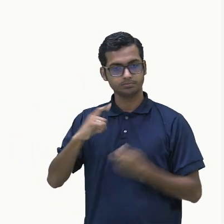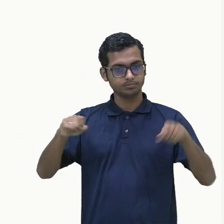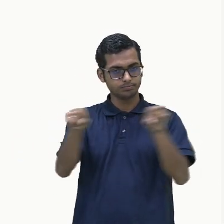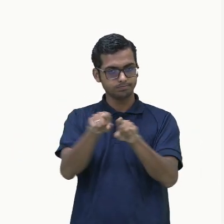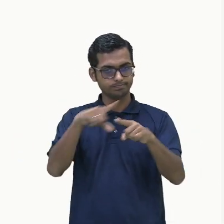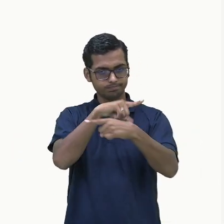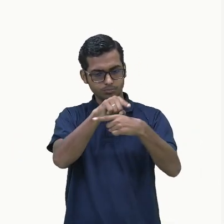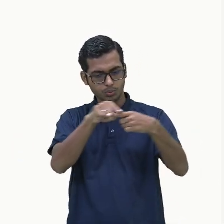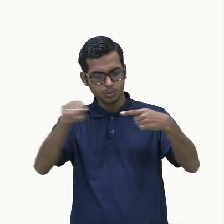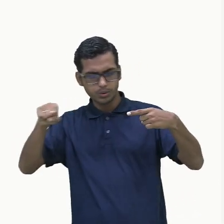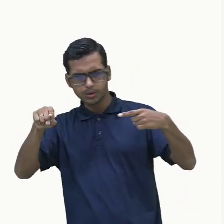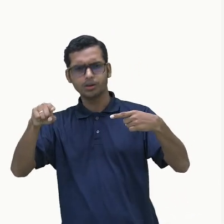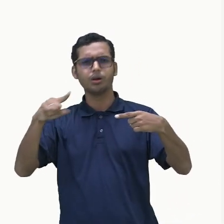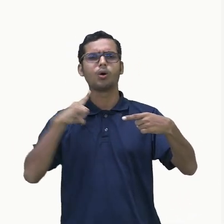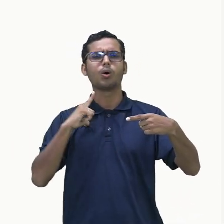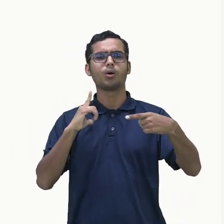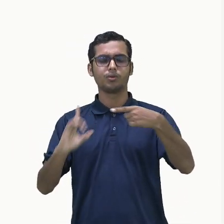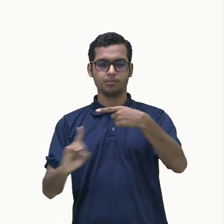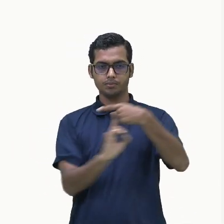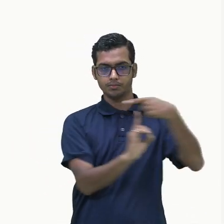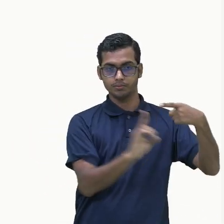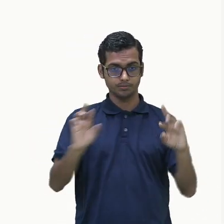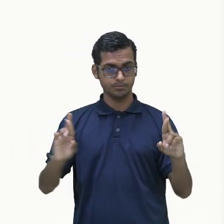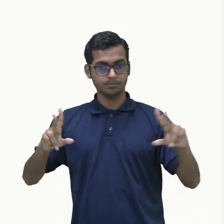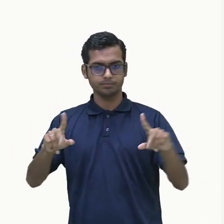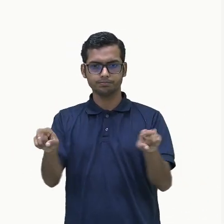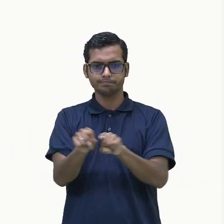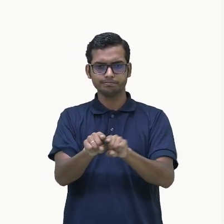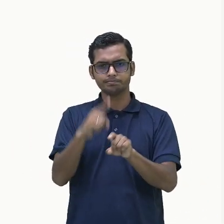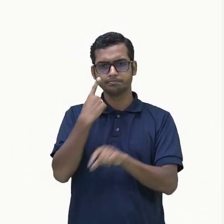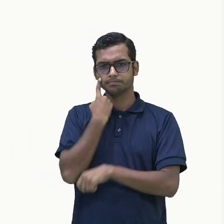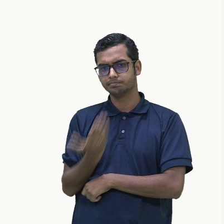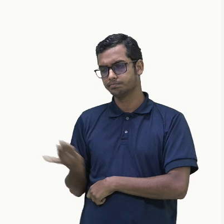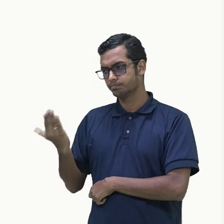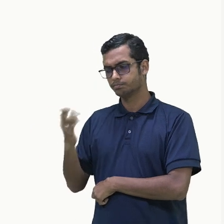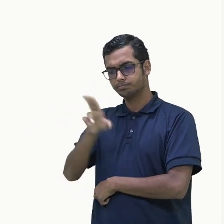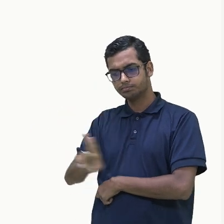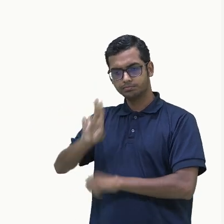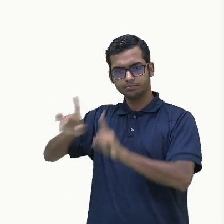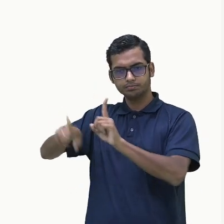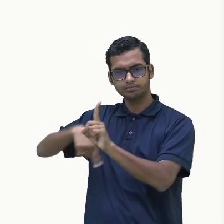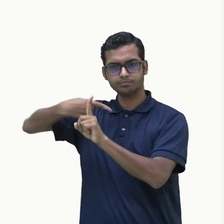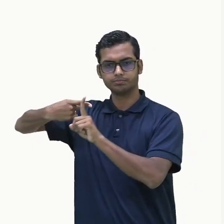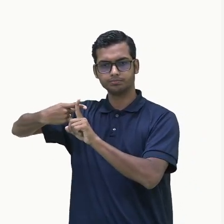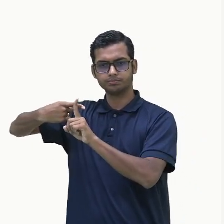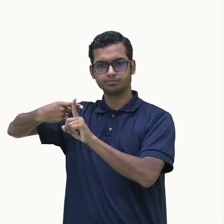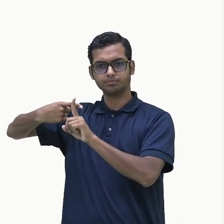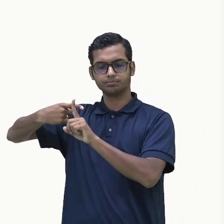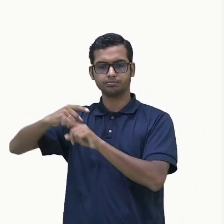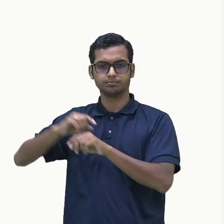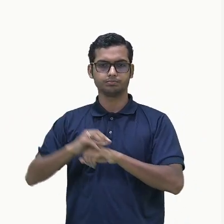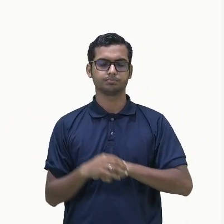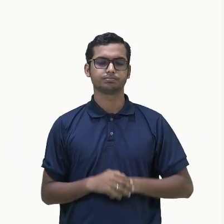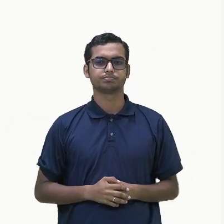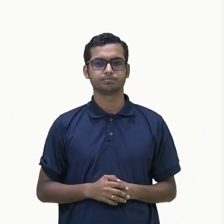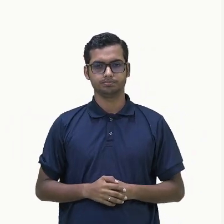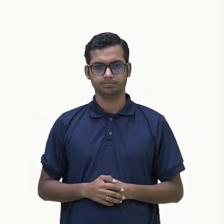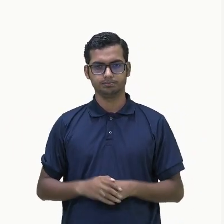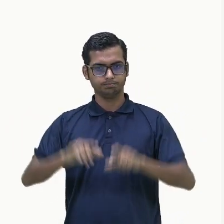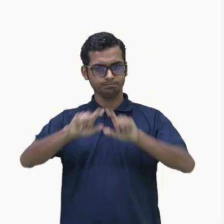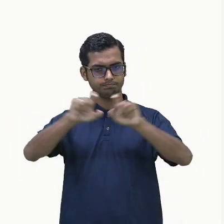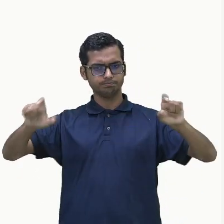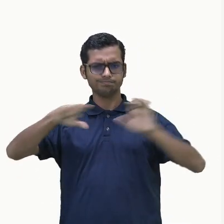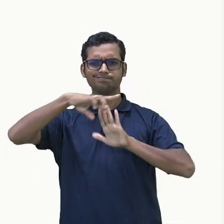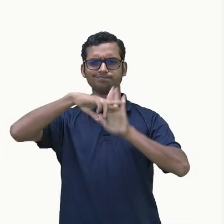denominadores diferentes, que é essa daqui, ó. Estou trabalhando com adição. Então, essa aqui vai ser a regrinha. E o que que diz a